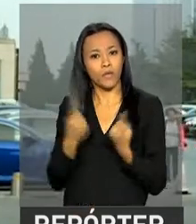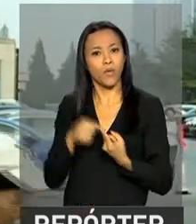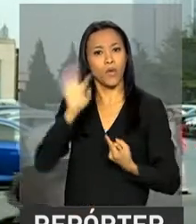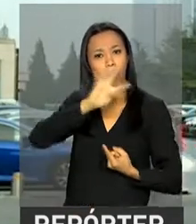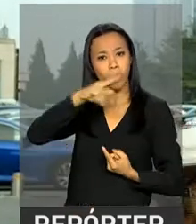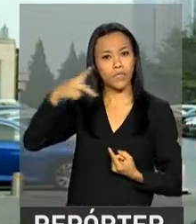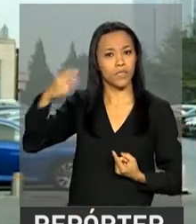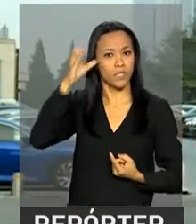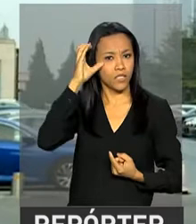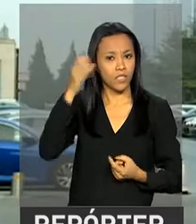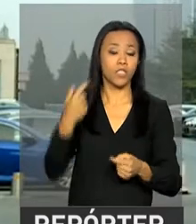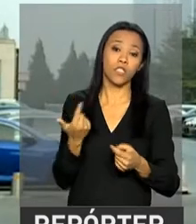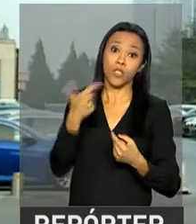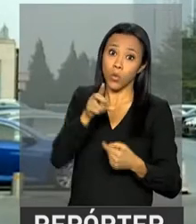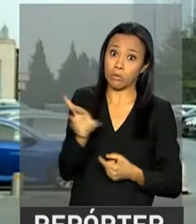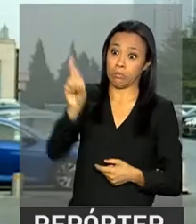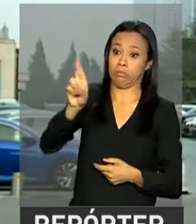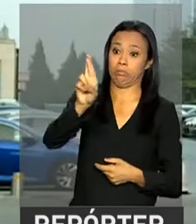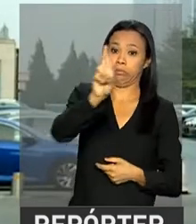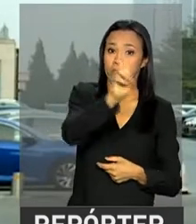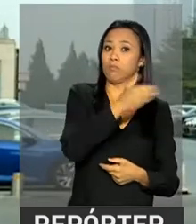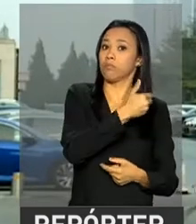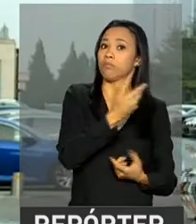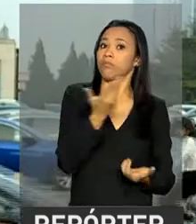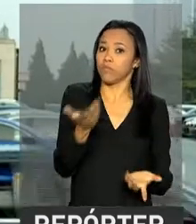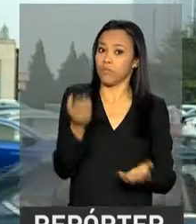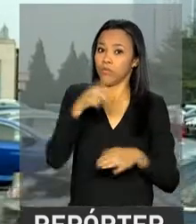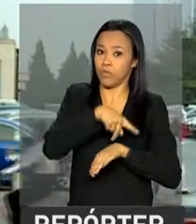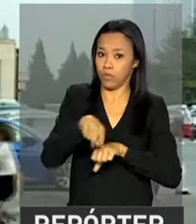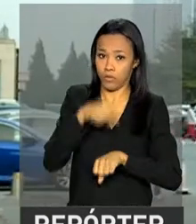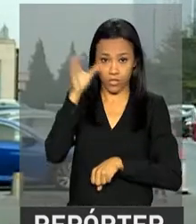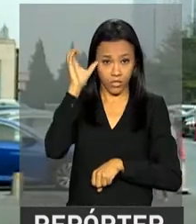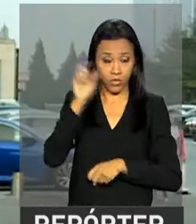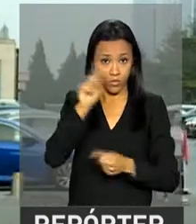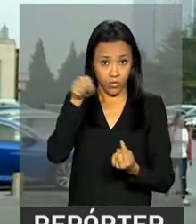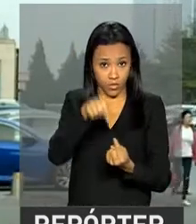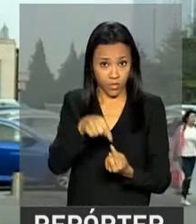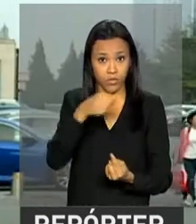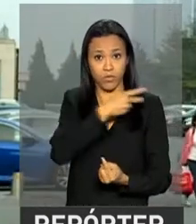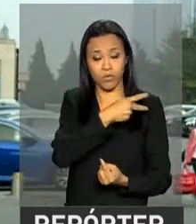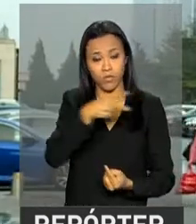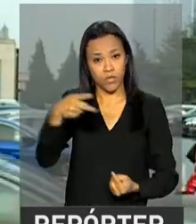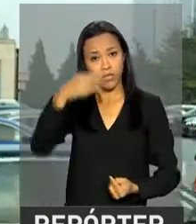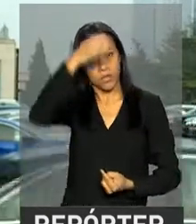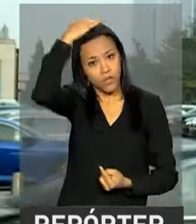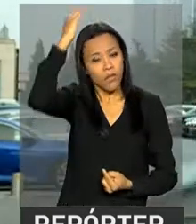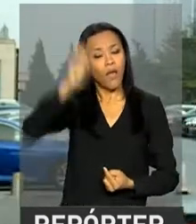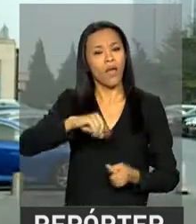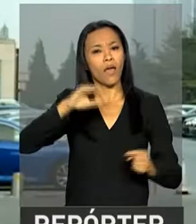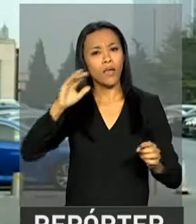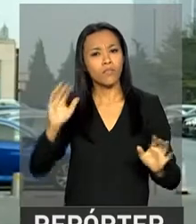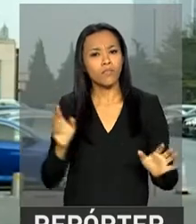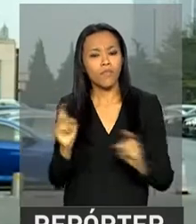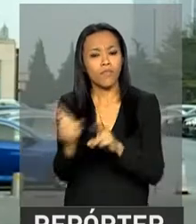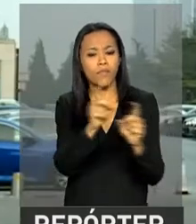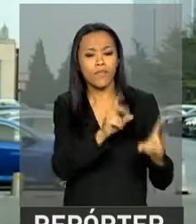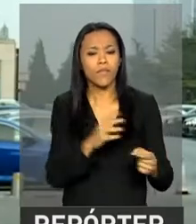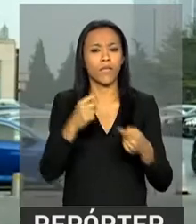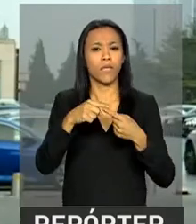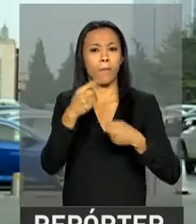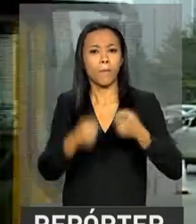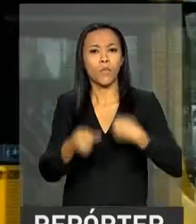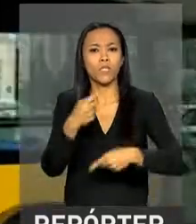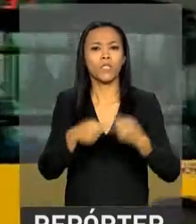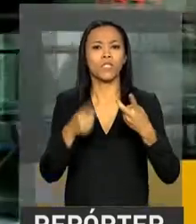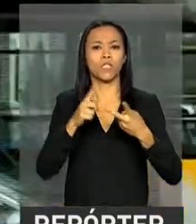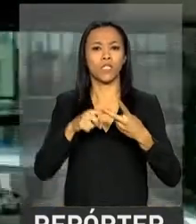e com autoridades chinesas. Segundo o presidente Temer, o objetivo é incentivar as relações comerciais, políticas e